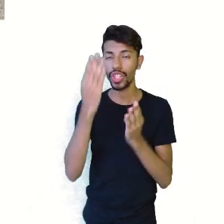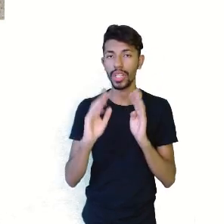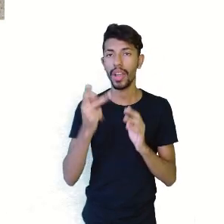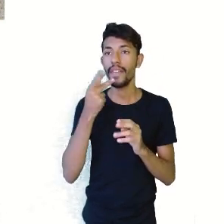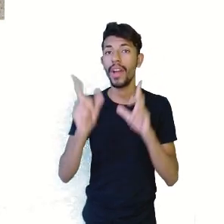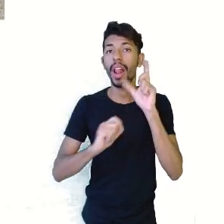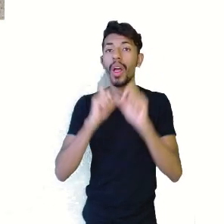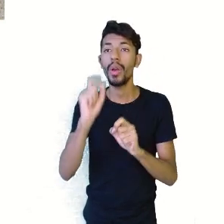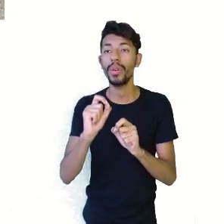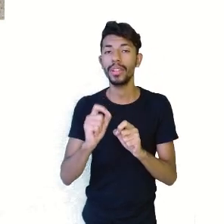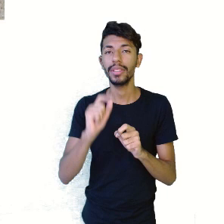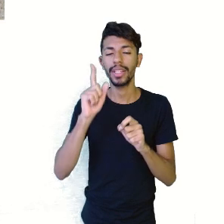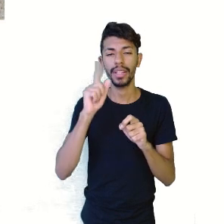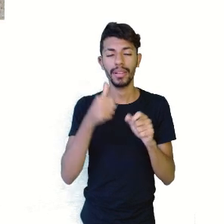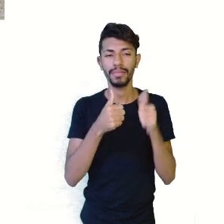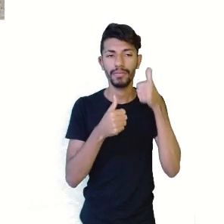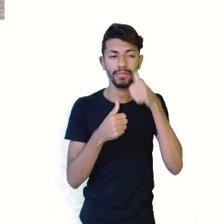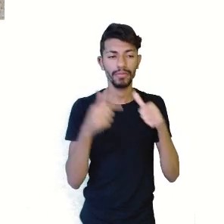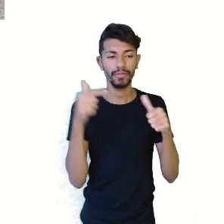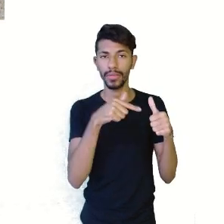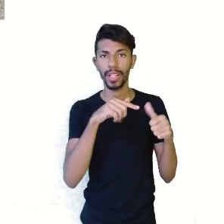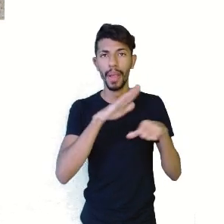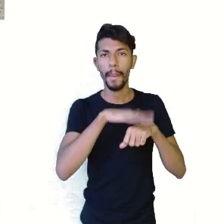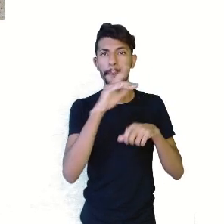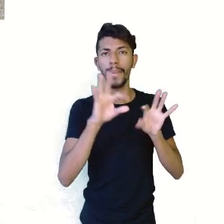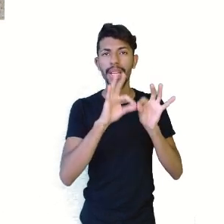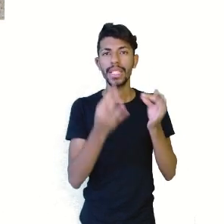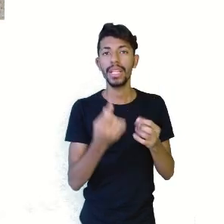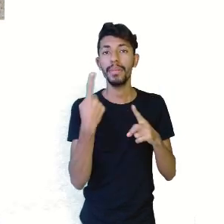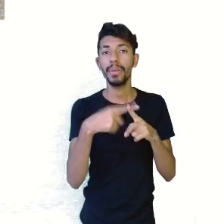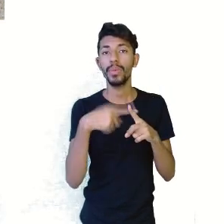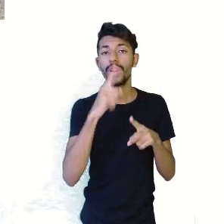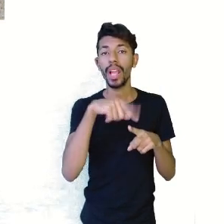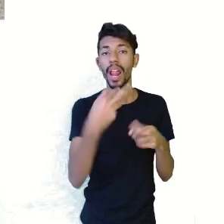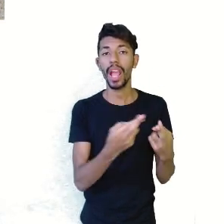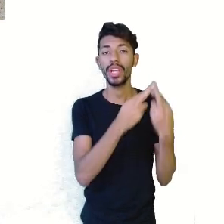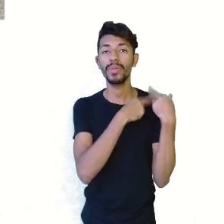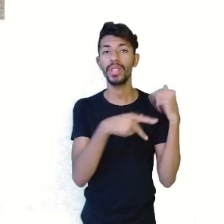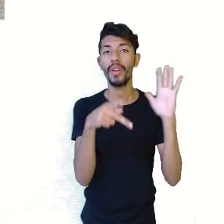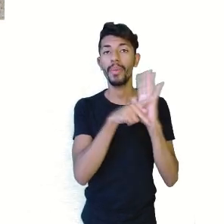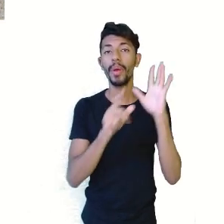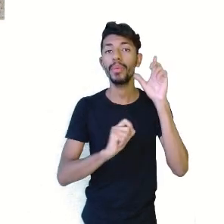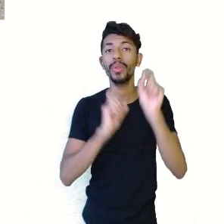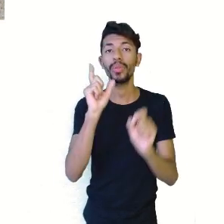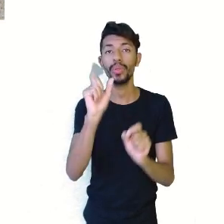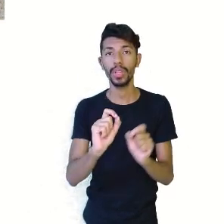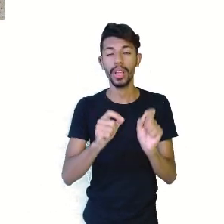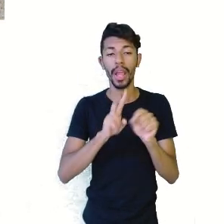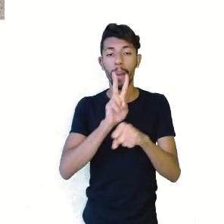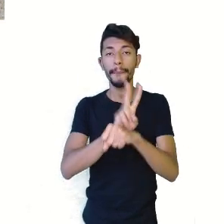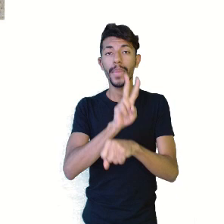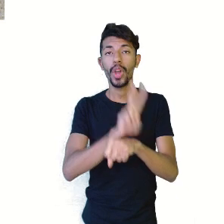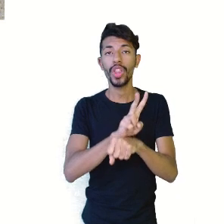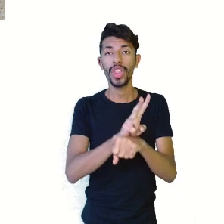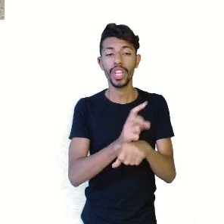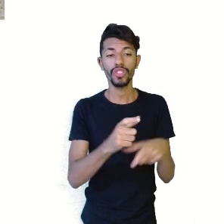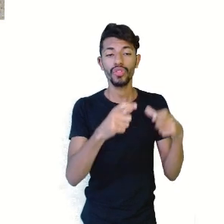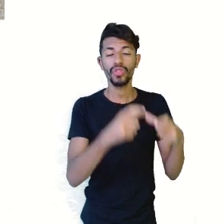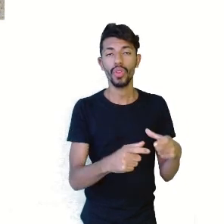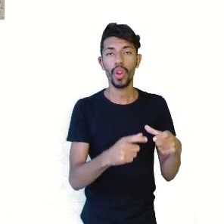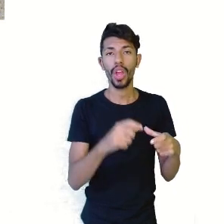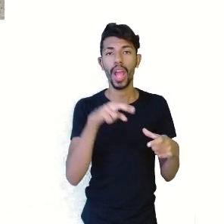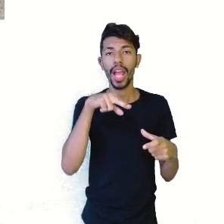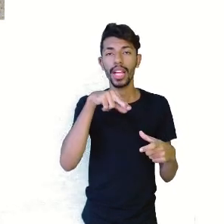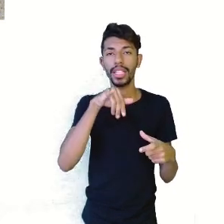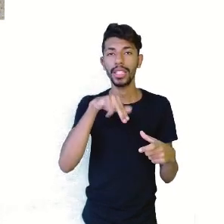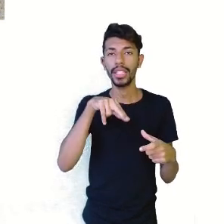simples assim porque elas ficam diretamente responsáveis pela questão da proteção do ninho. Então, elas, a